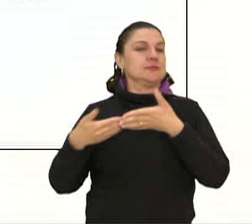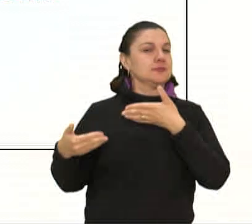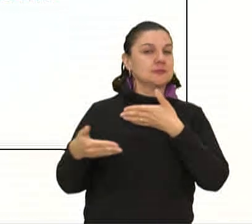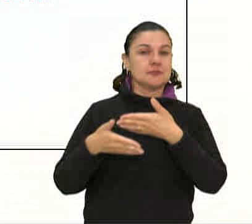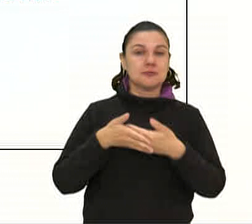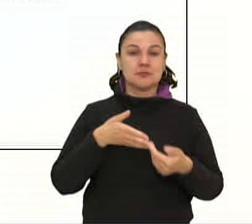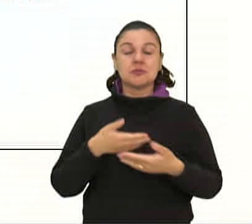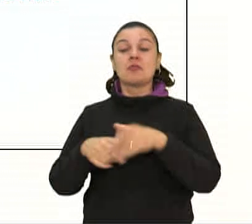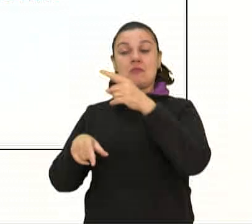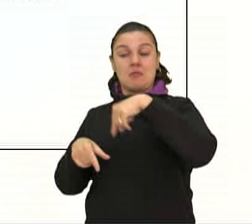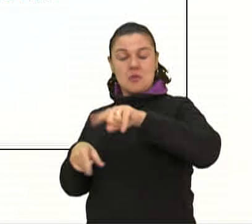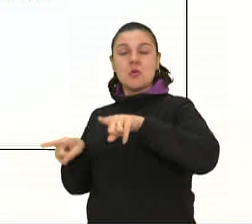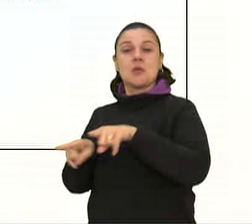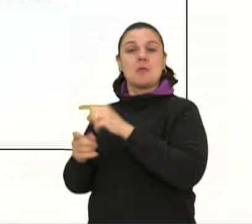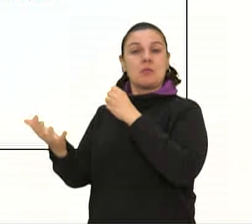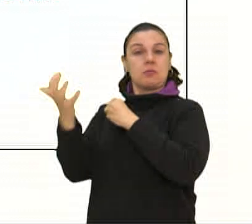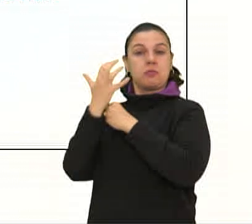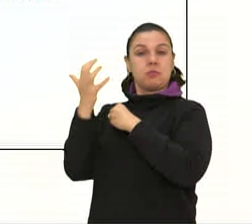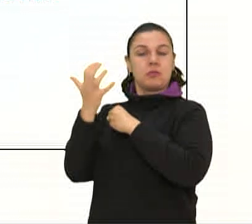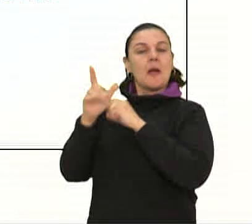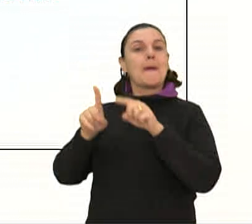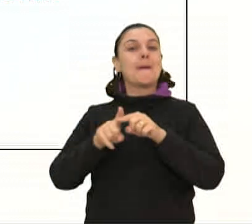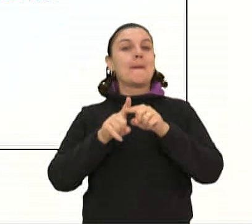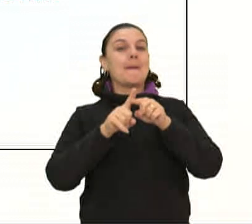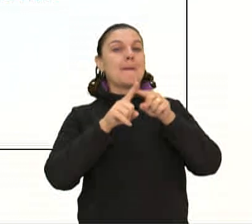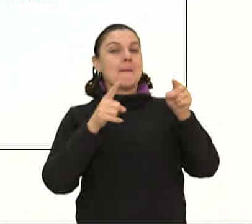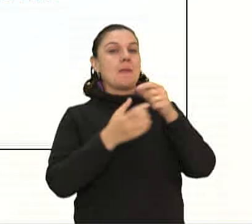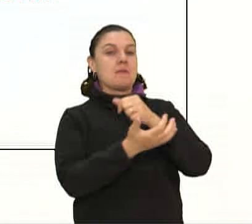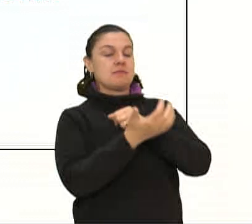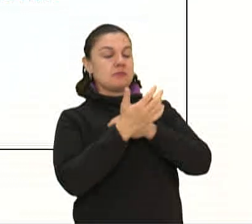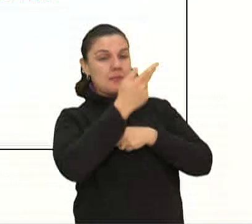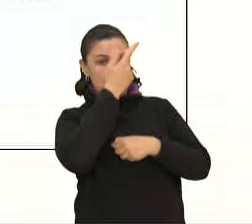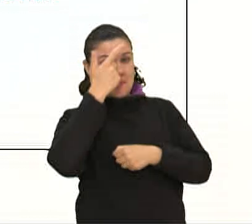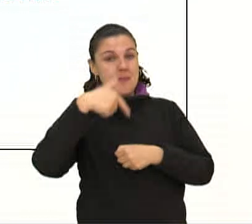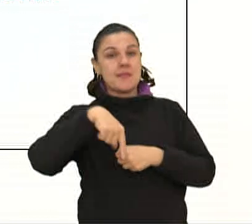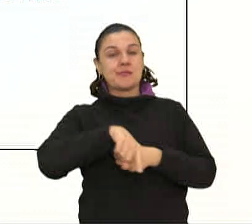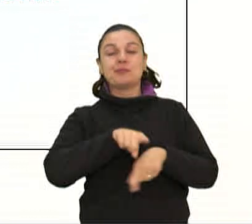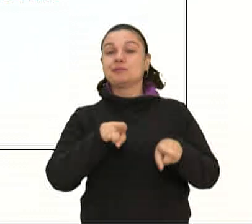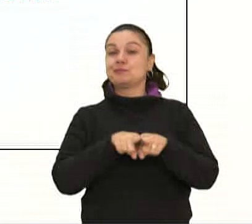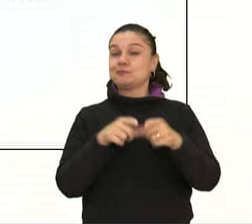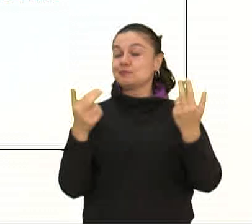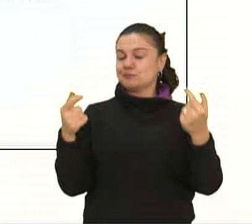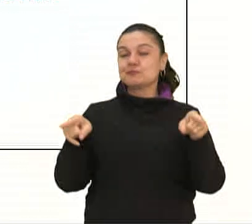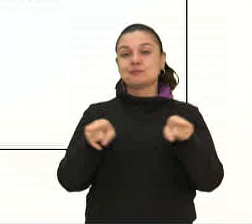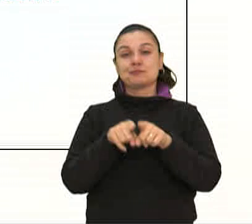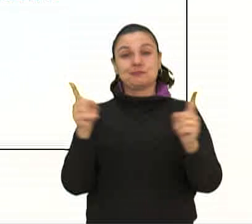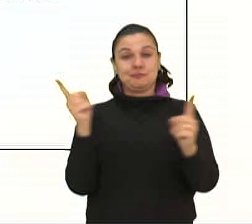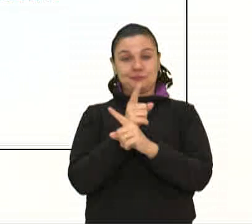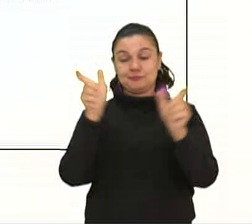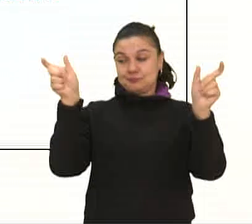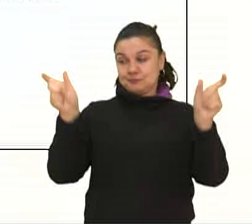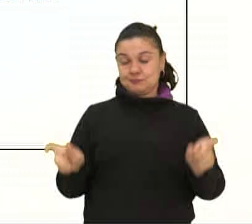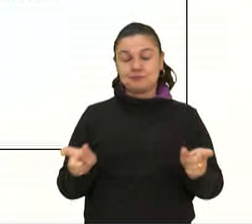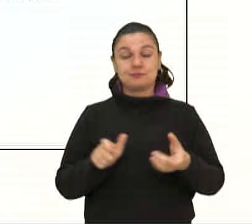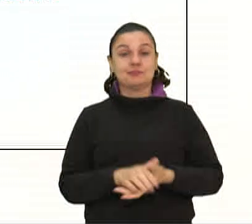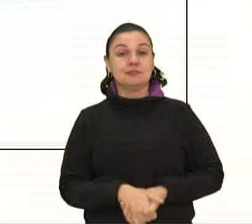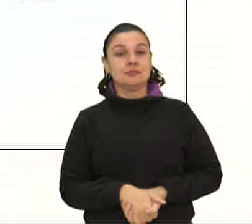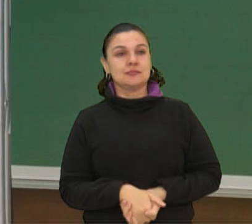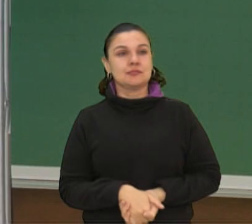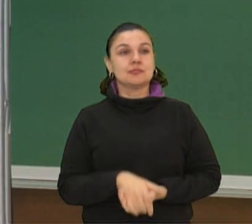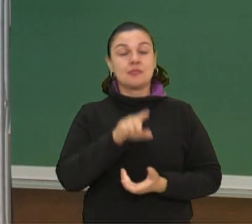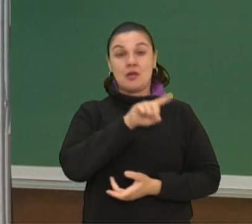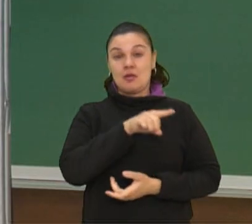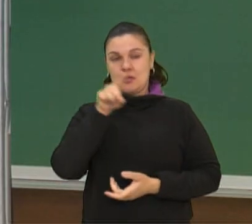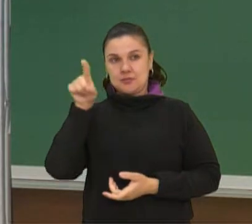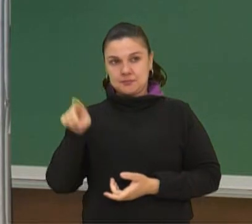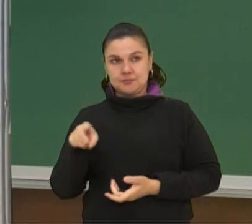uma doença muito mais grave do que qualquer peste equiparável no ar que nos cerca, pois essa corrupção